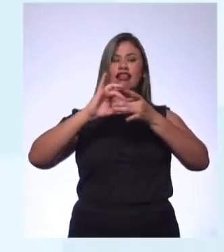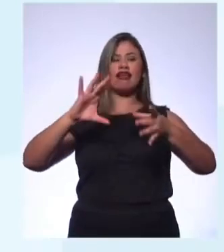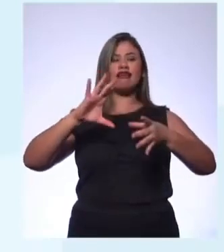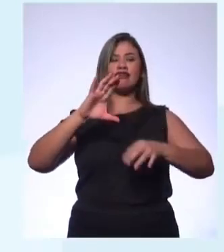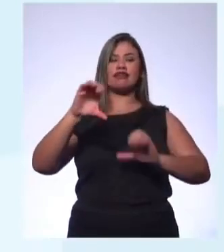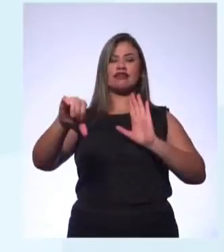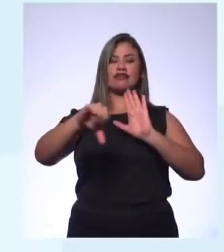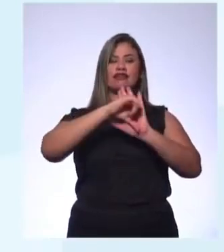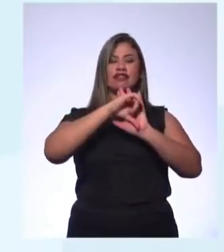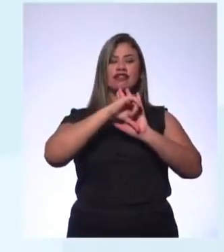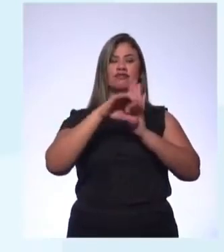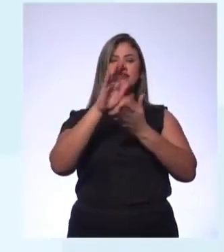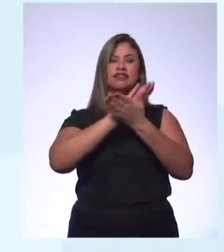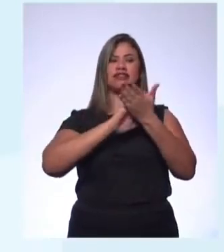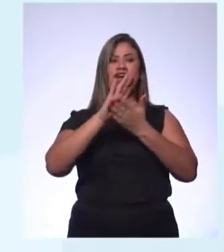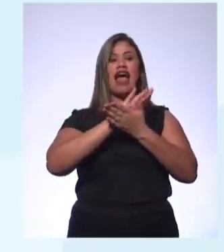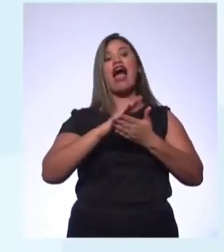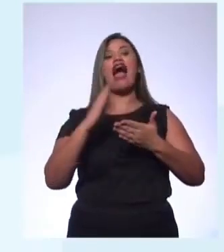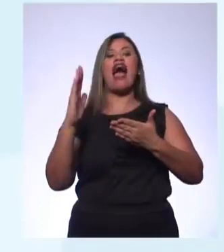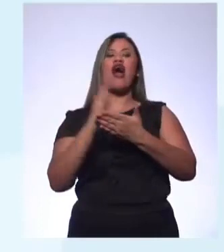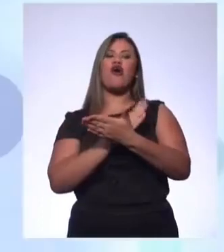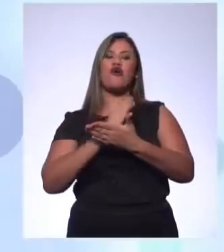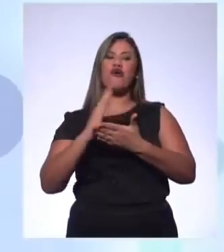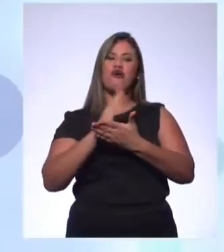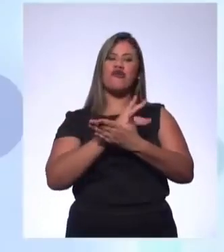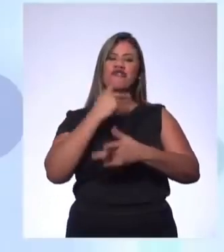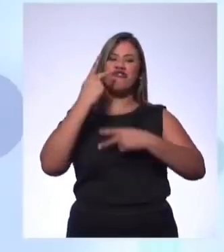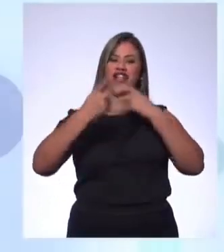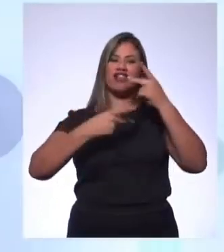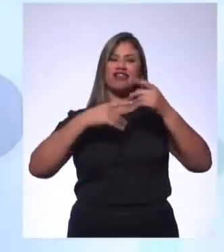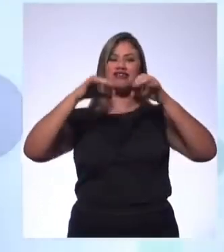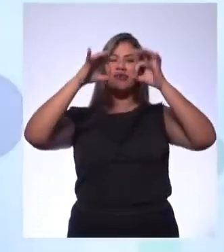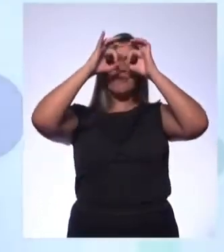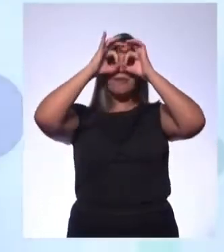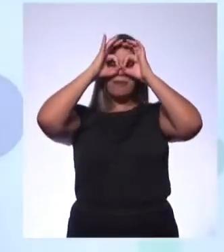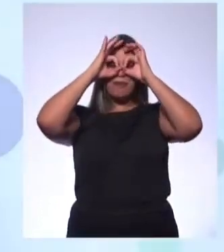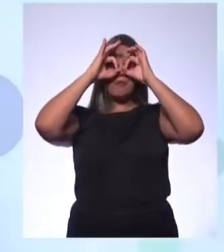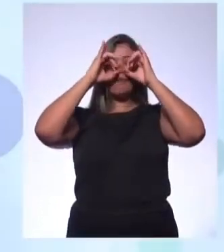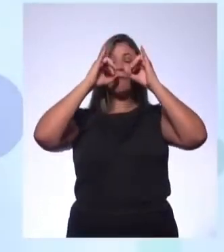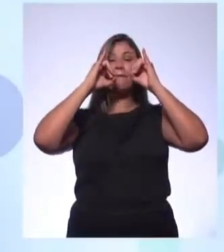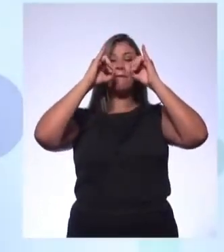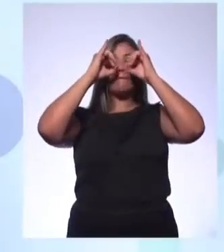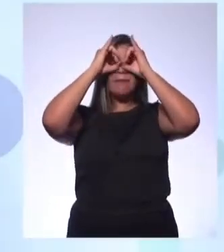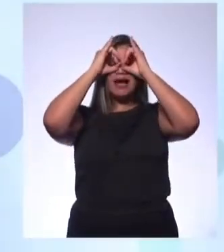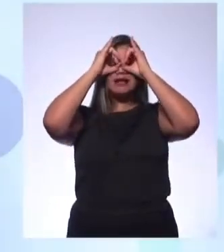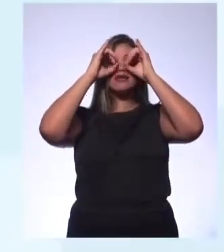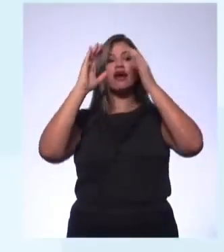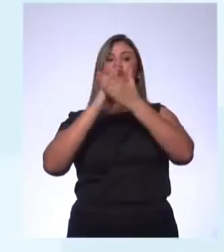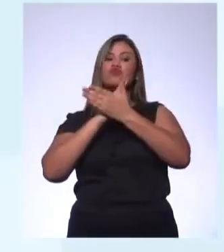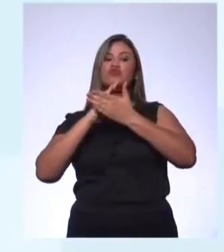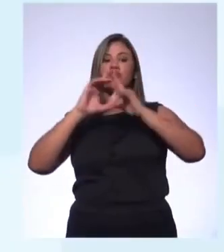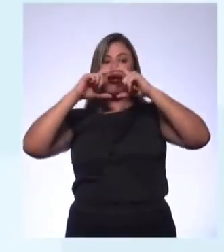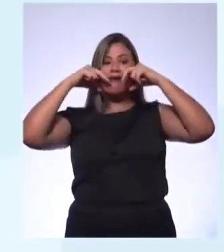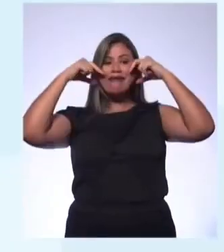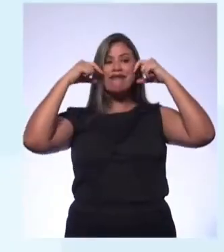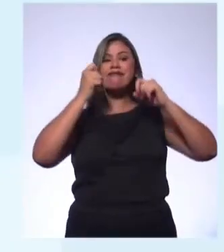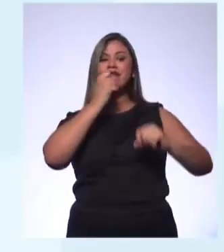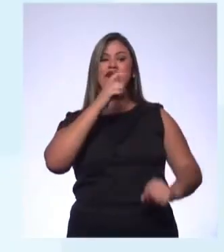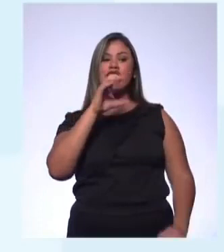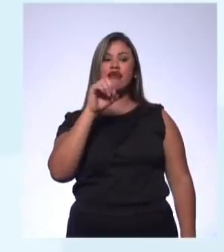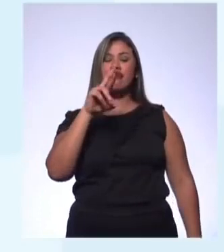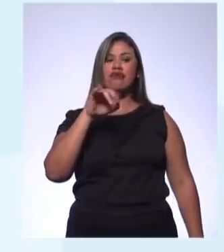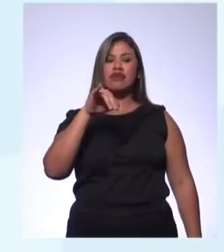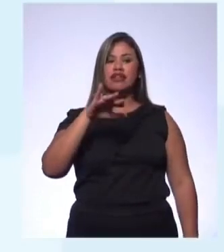estão falando Batman e outros falando Coringa. Não, ambos são Batman. A diferença é esta. Olha na tela, a primeira definição.